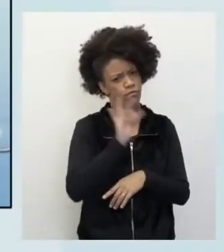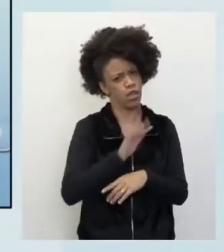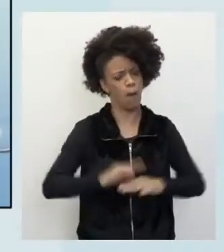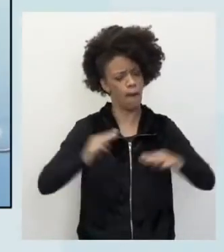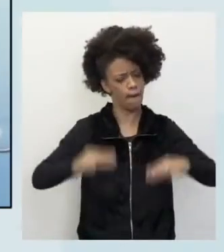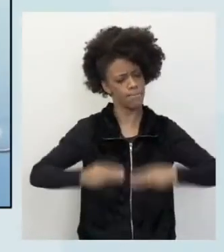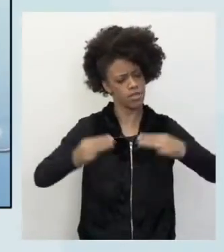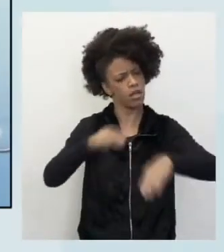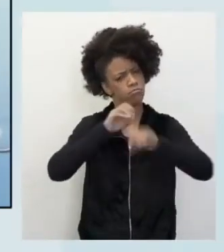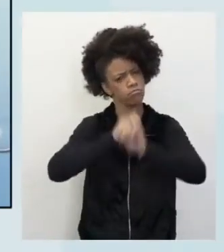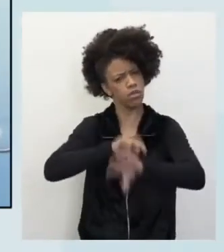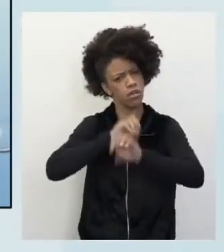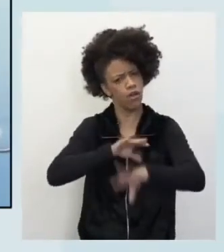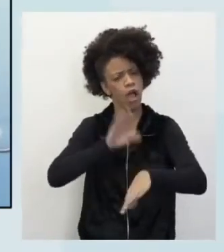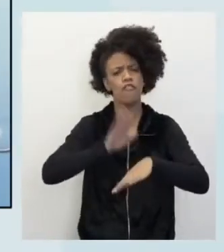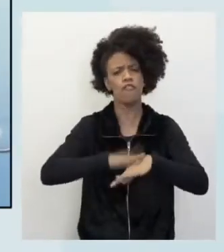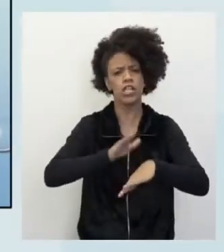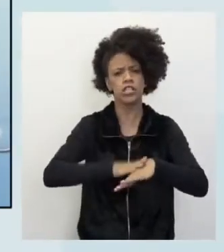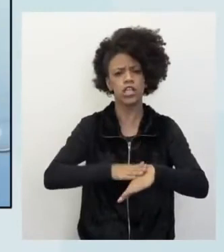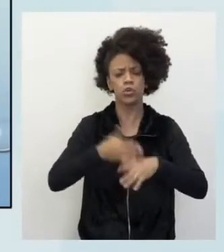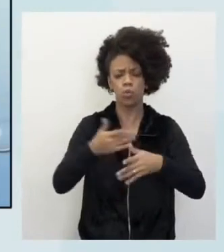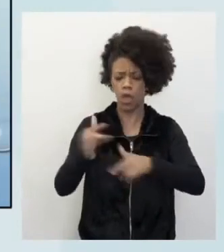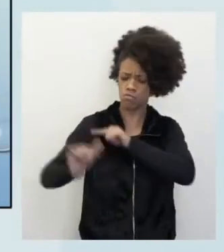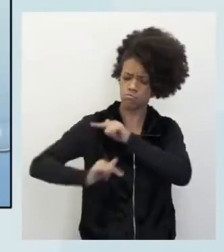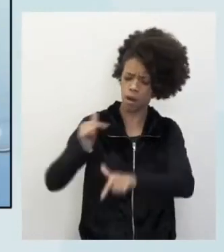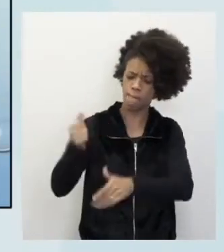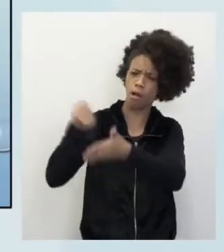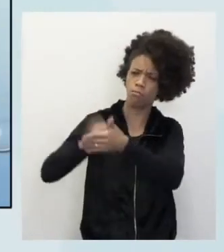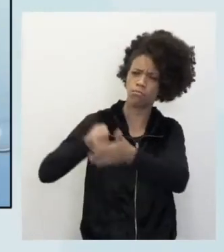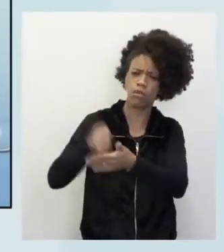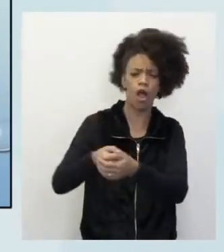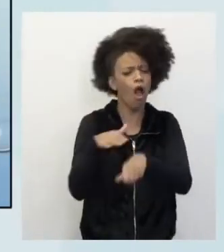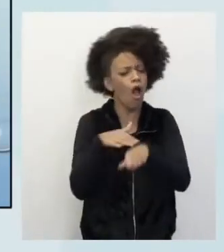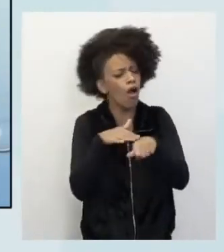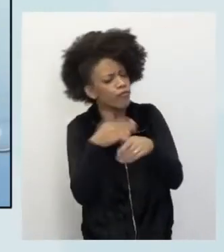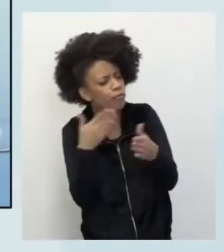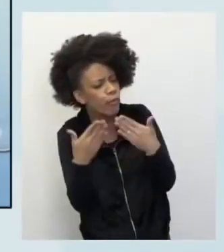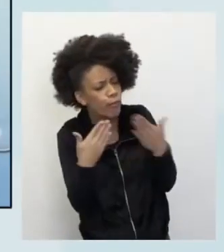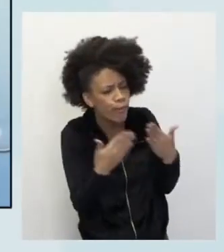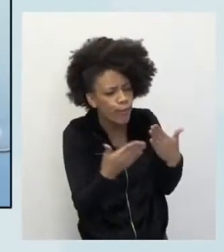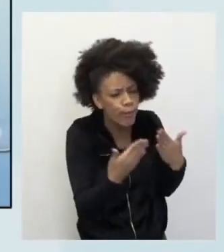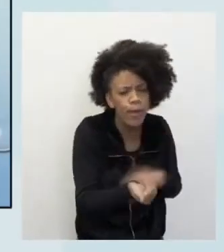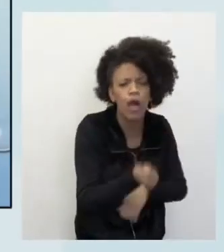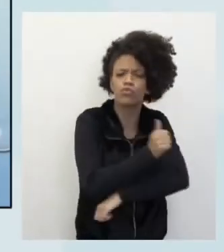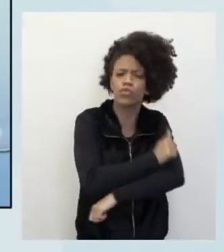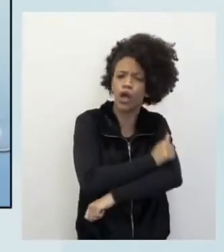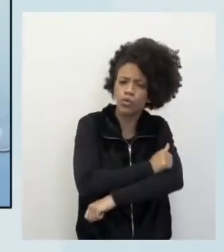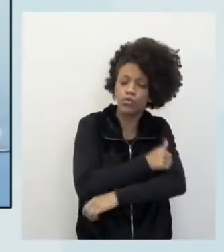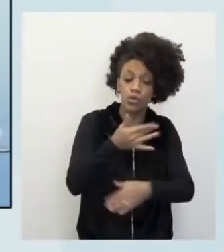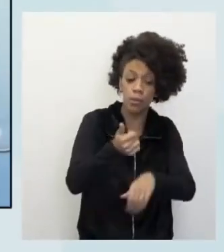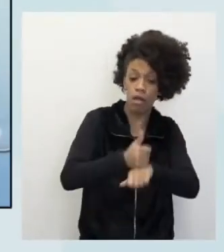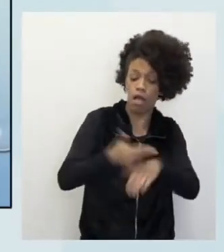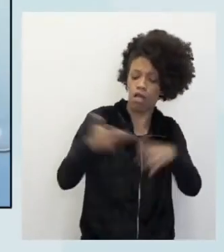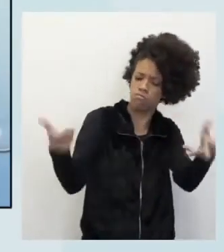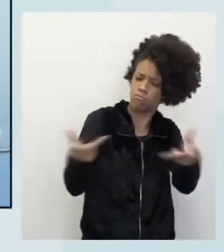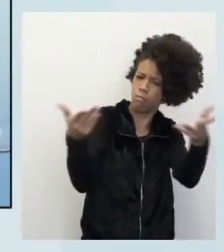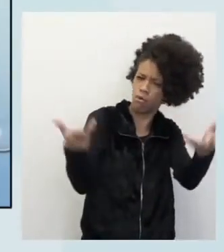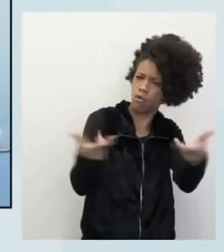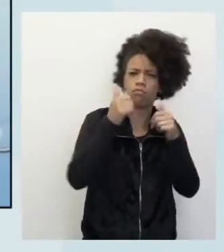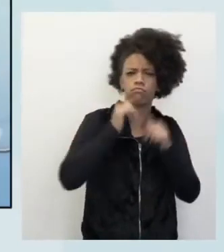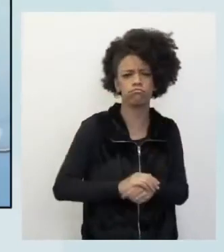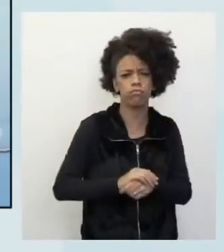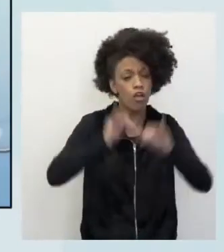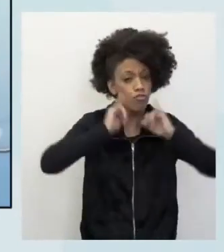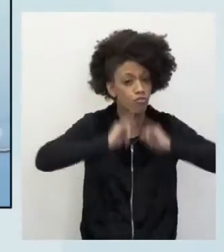Ministério da Educação, está fazendo esse trabalho. Converse com seus alunos sobre essa profissão, estimule os interessados,